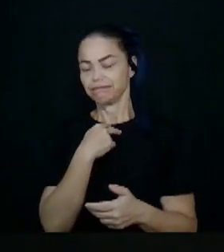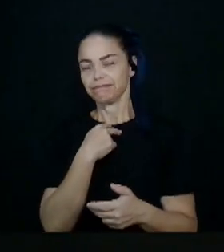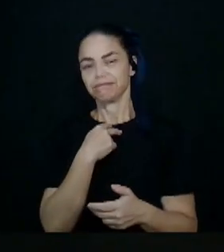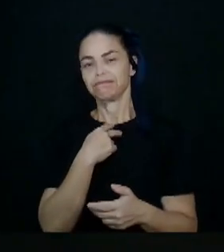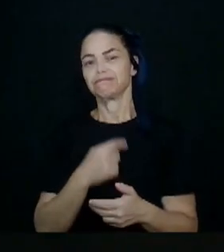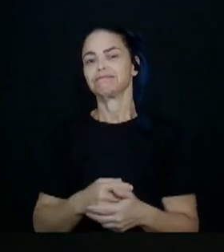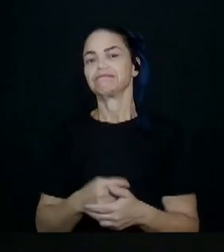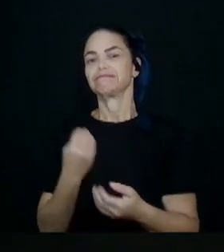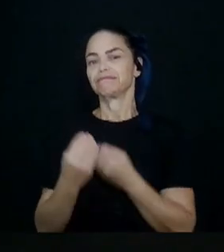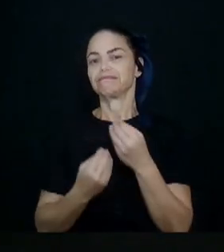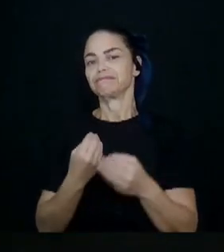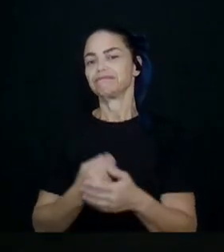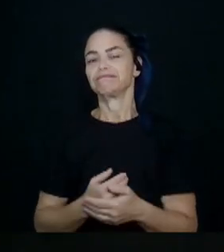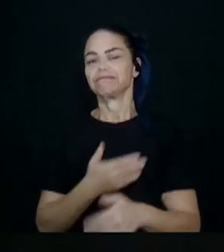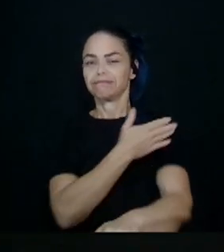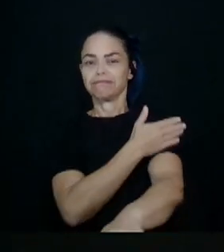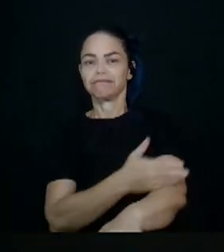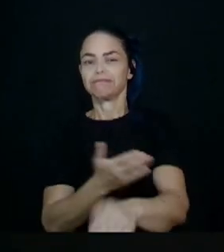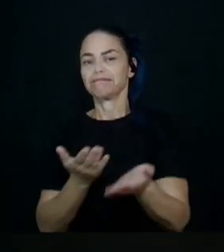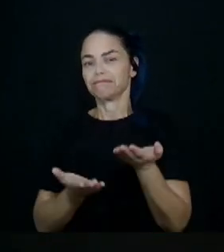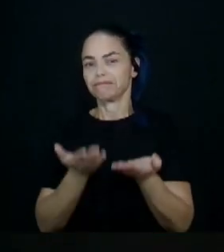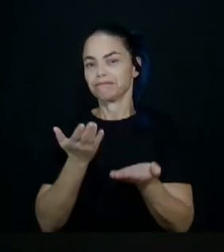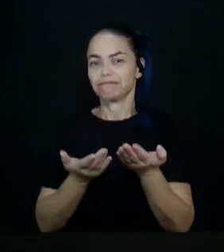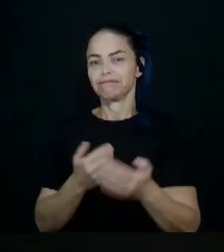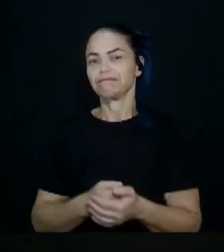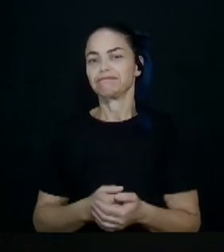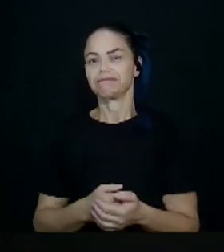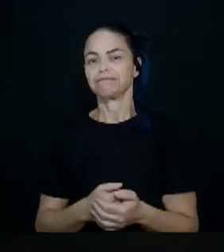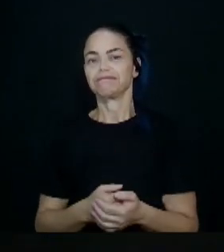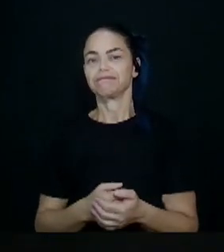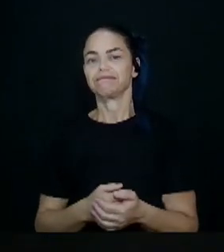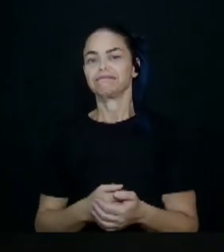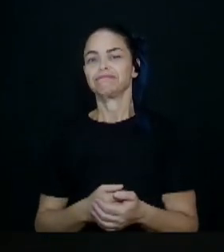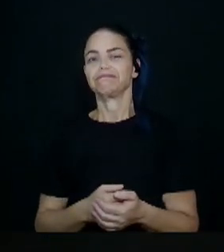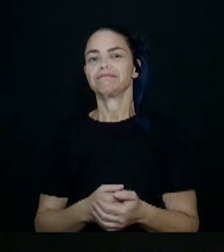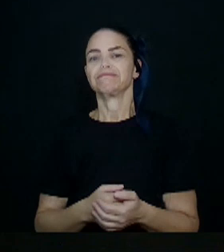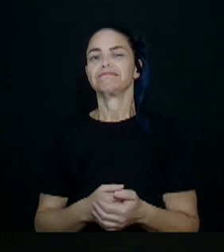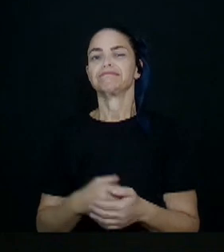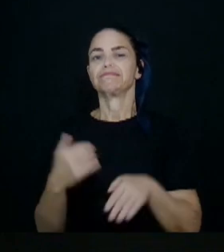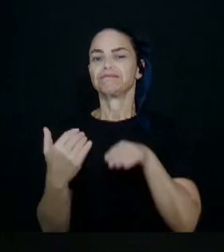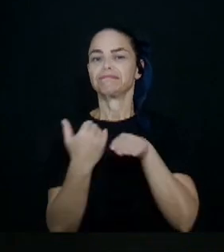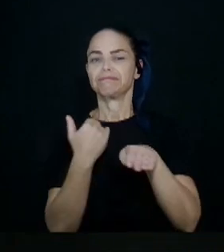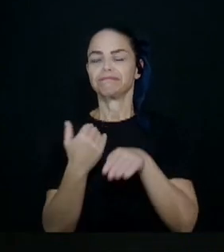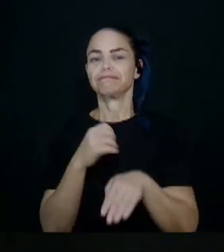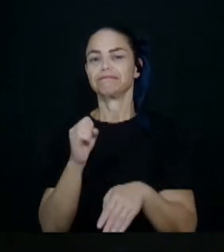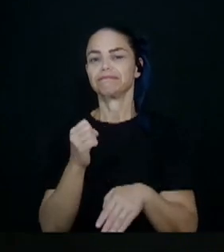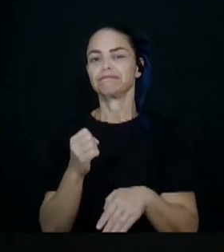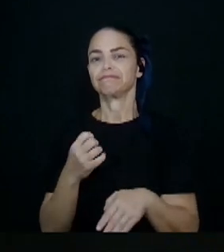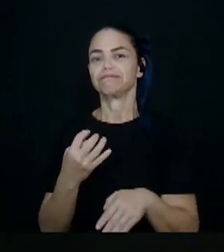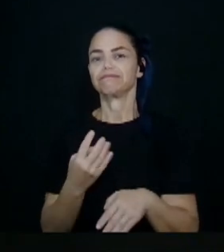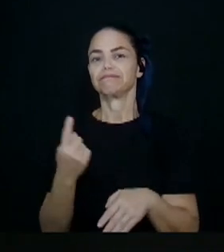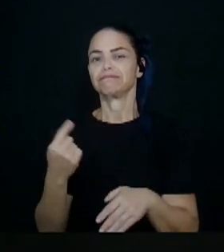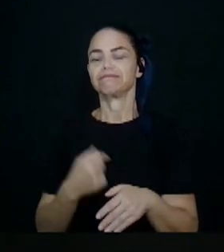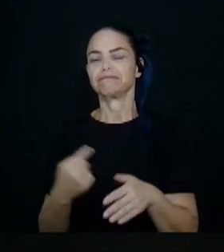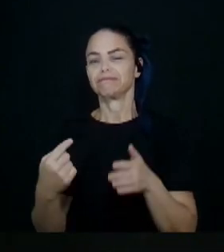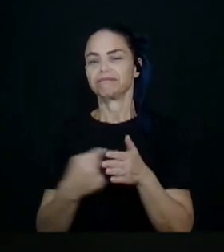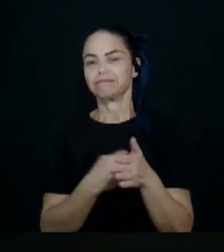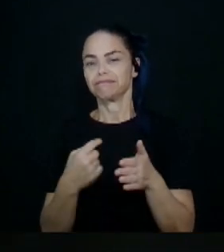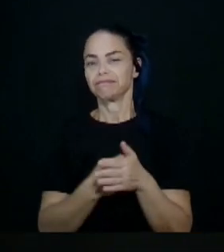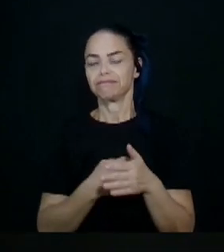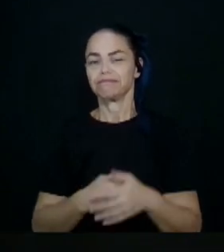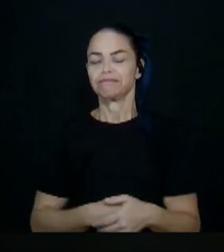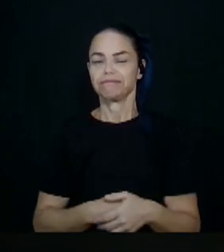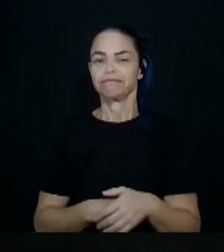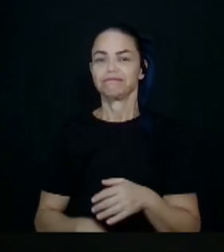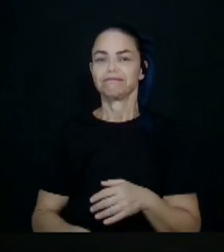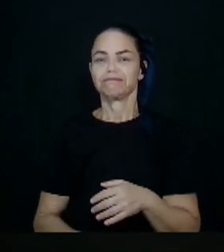gente deve equilibrar as nossas emoções diante do trânsito. Agora, 8h41, tem perguntas para a gente? Vamos lá, então, ver quem